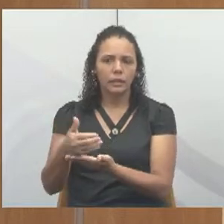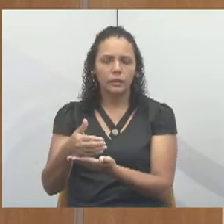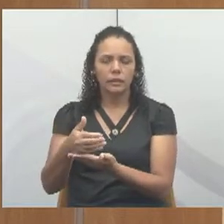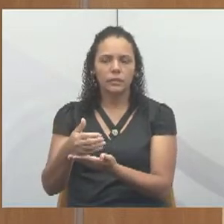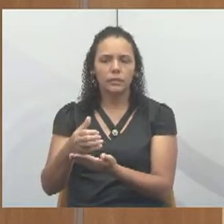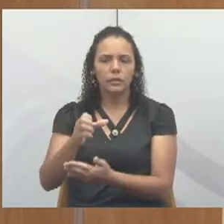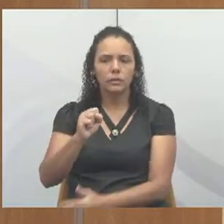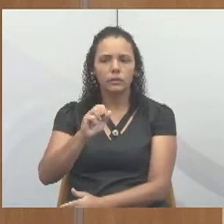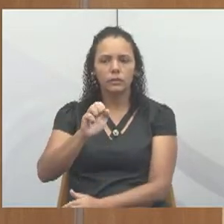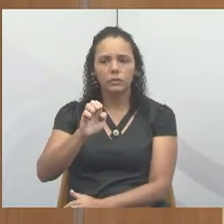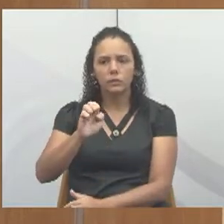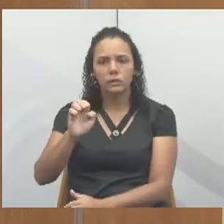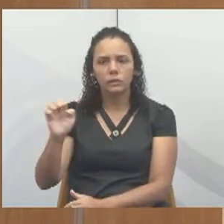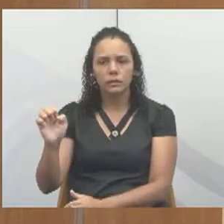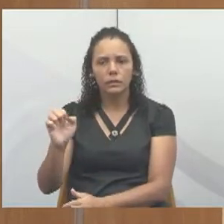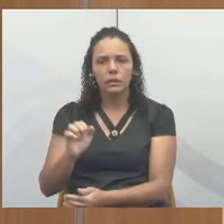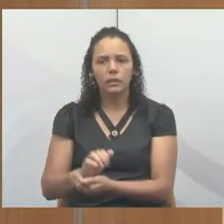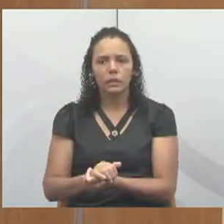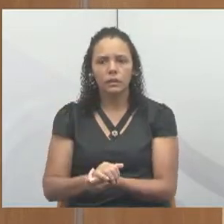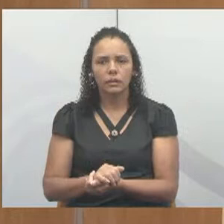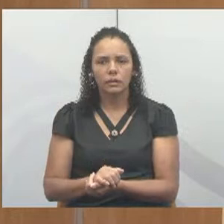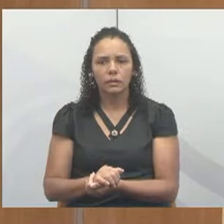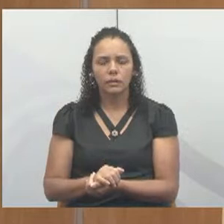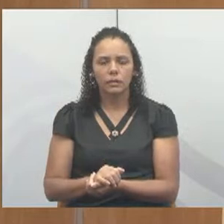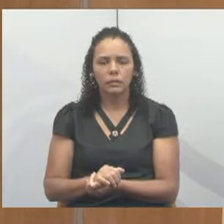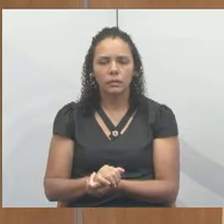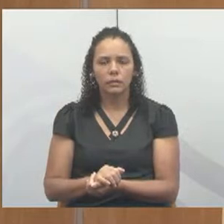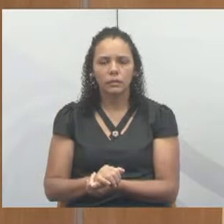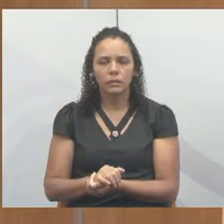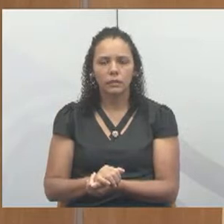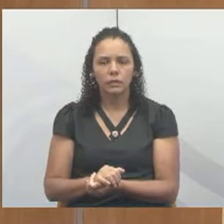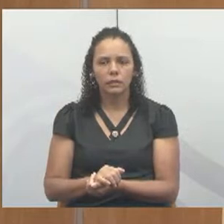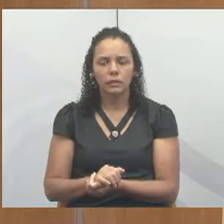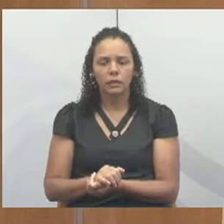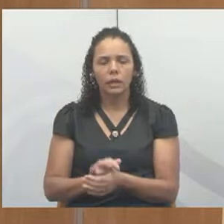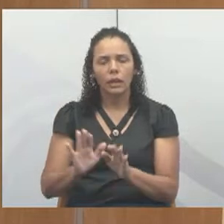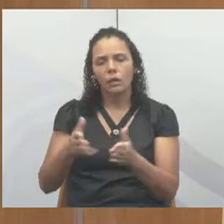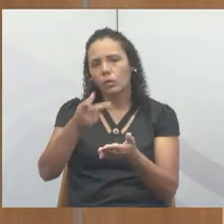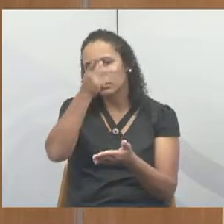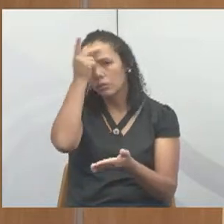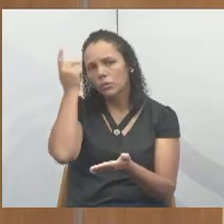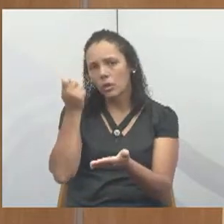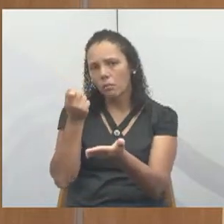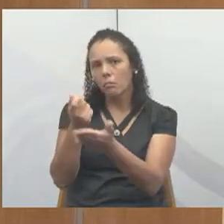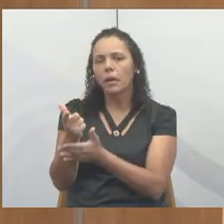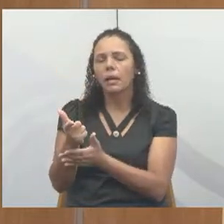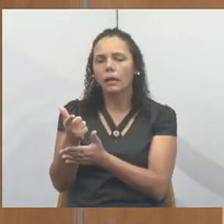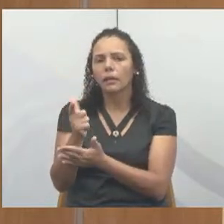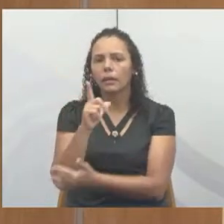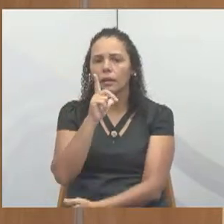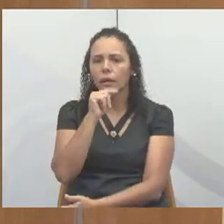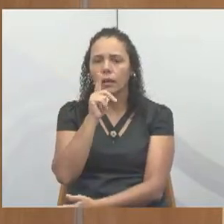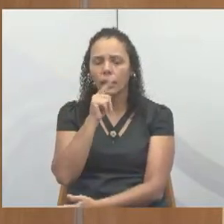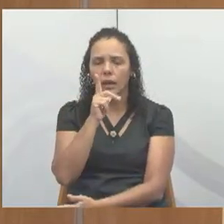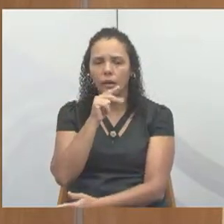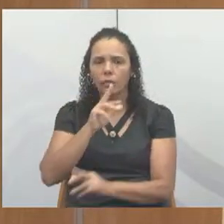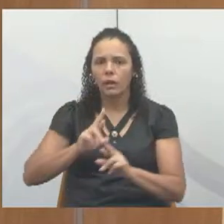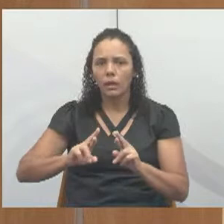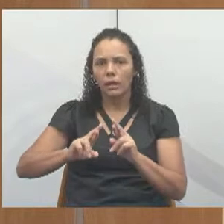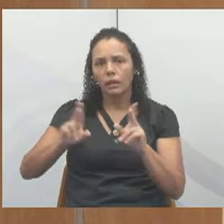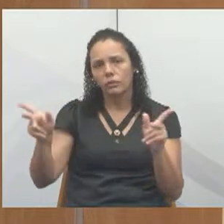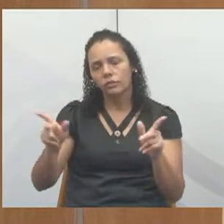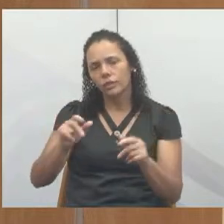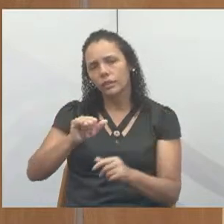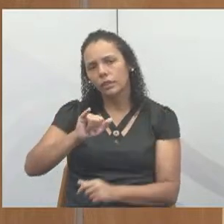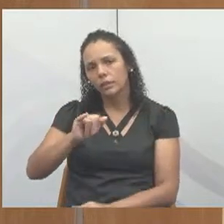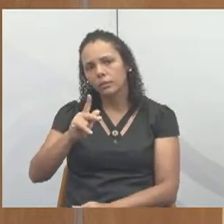é dada pela conta do contribuinte. Ele não é recurso arrecadado do IPTU, do ICMS, que